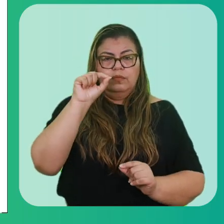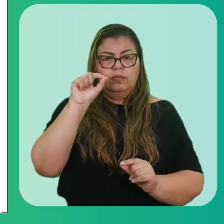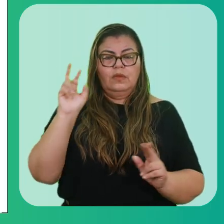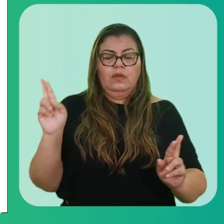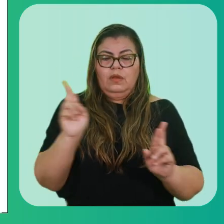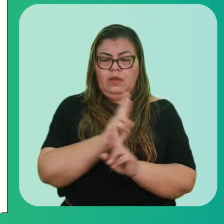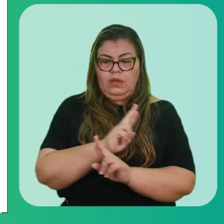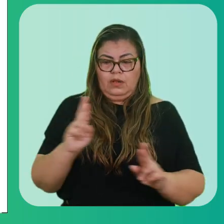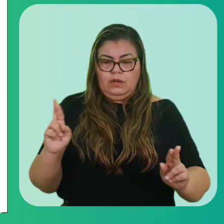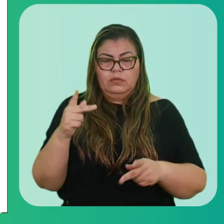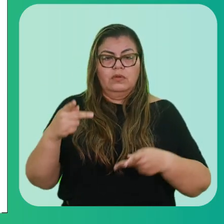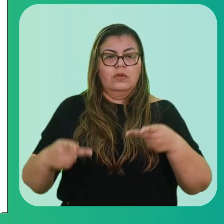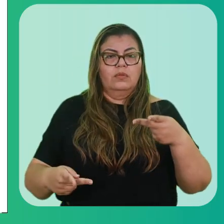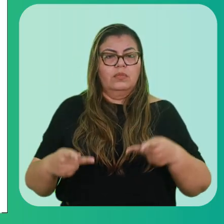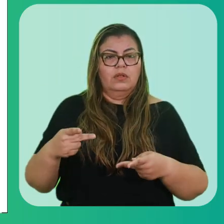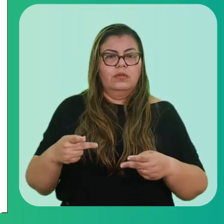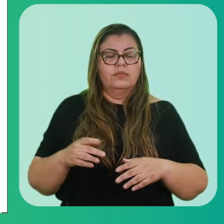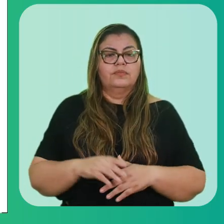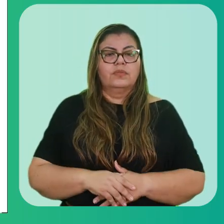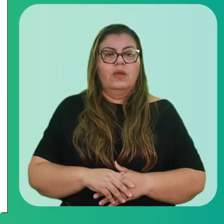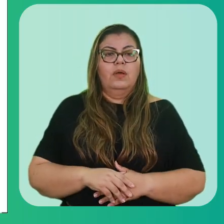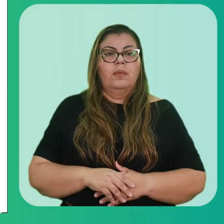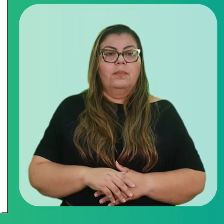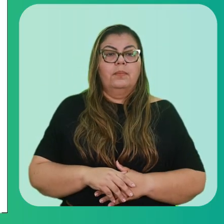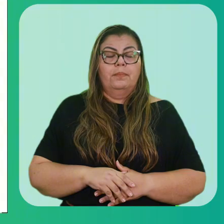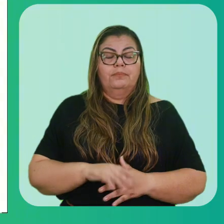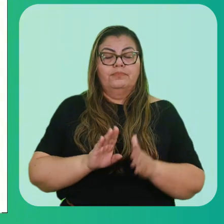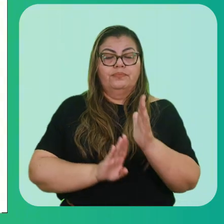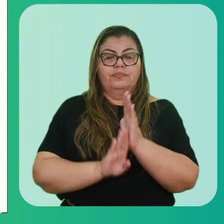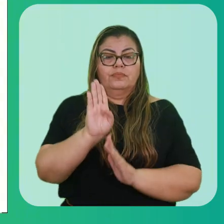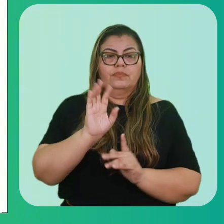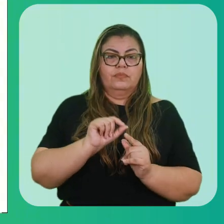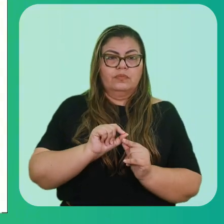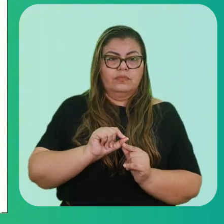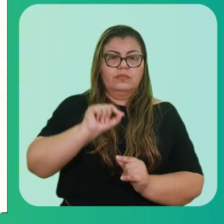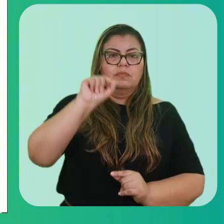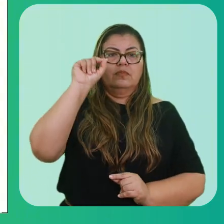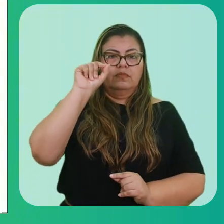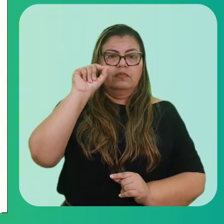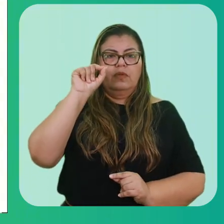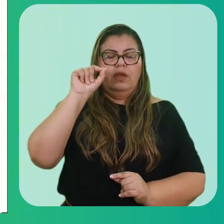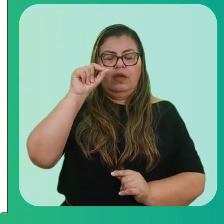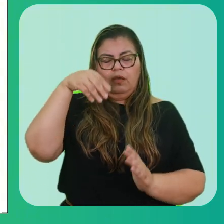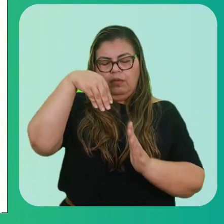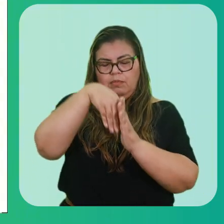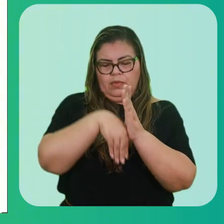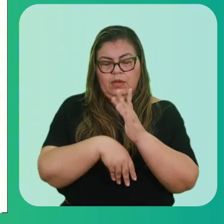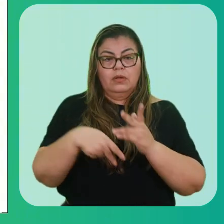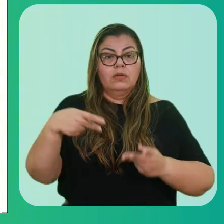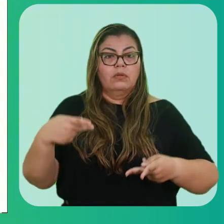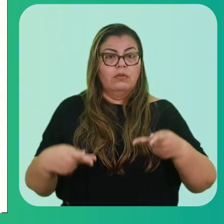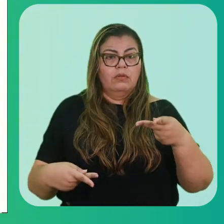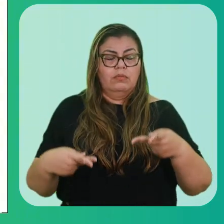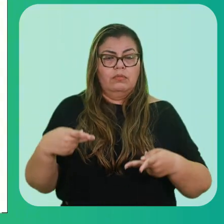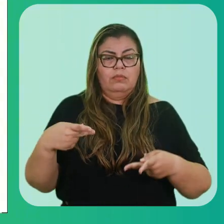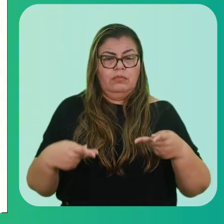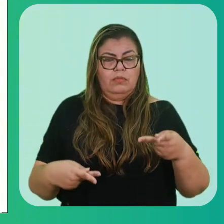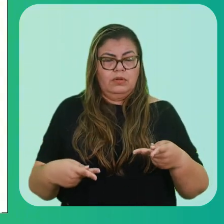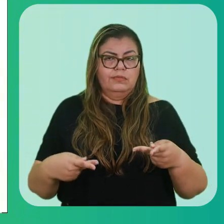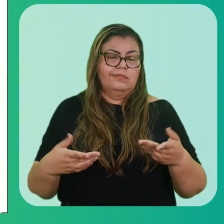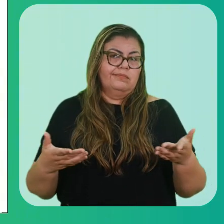pressão atmosférica. Maior altitude, menor a pressão atmosférica. Note que em maiores altitudes, o ar atmosférico é